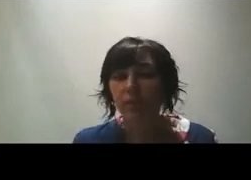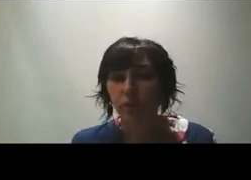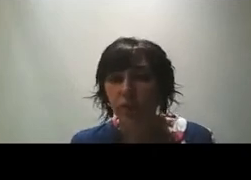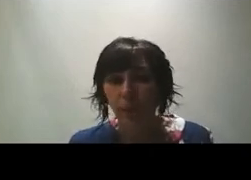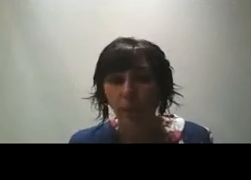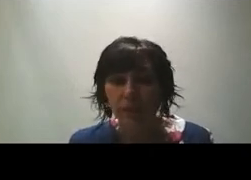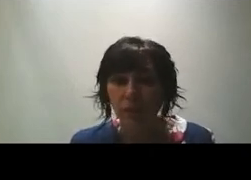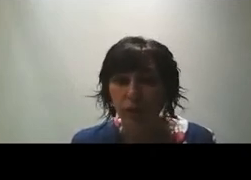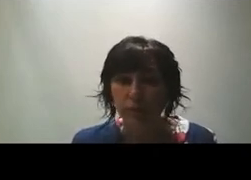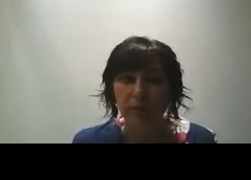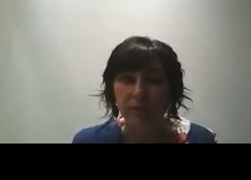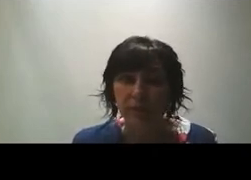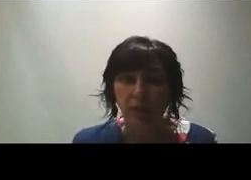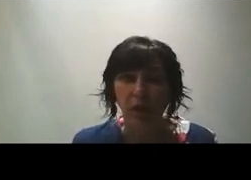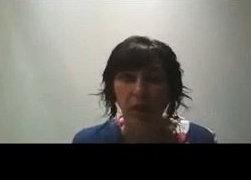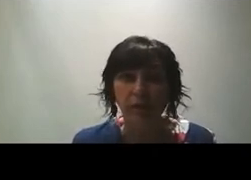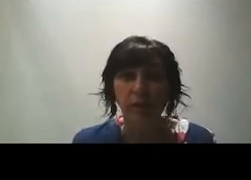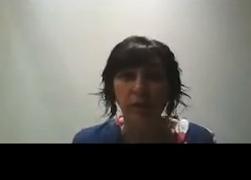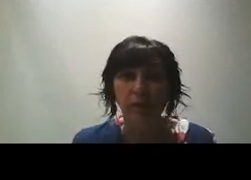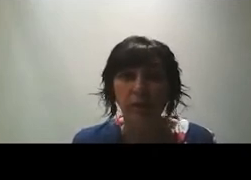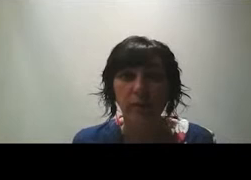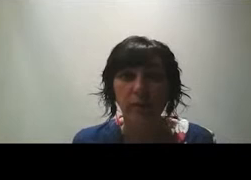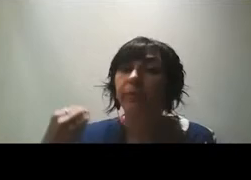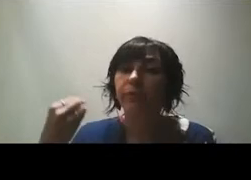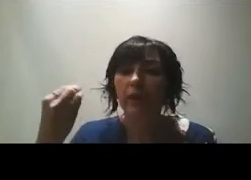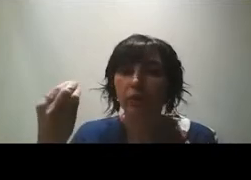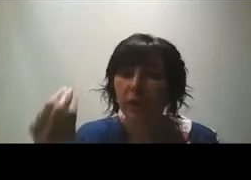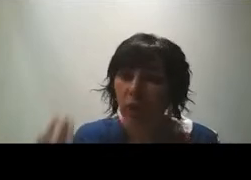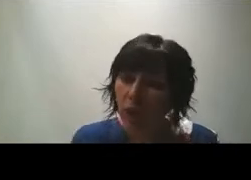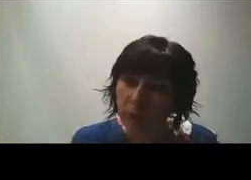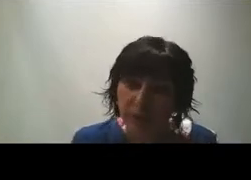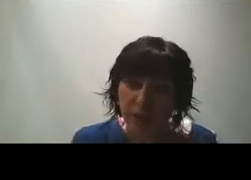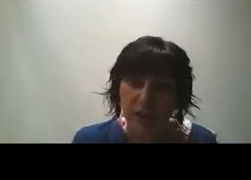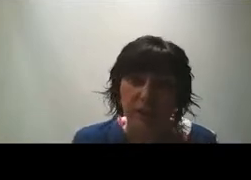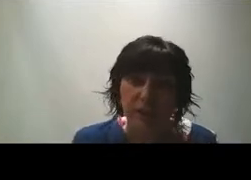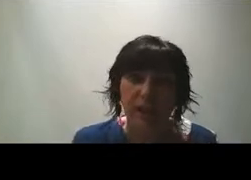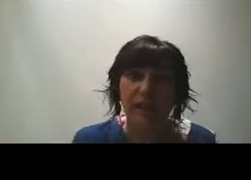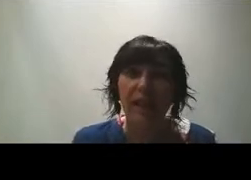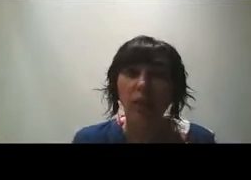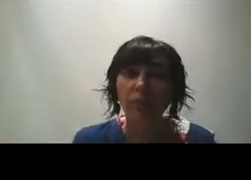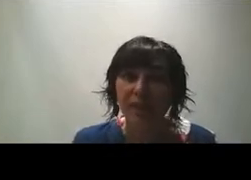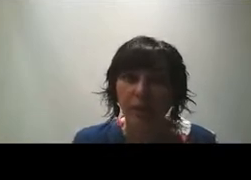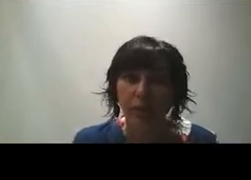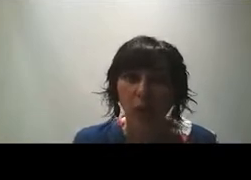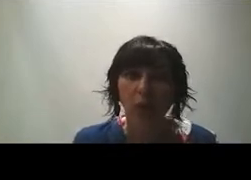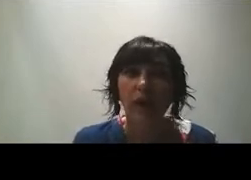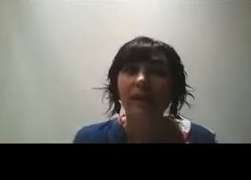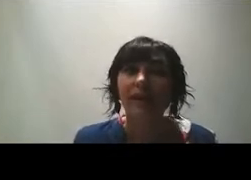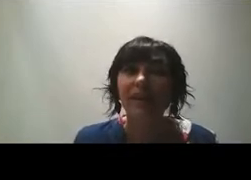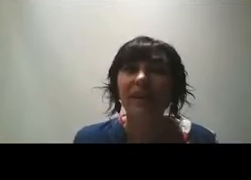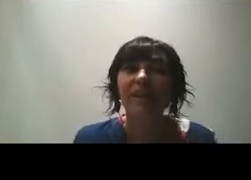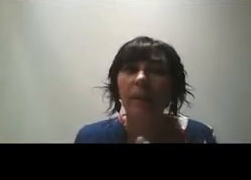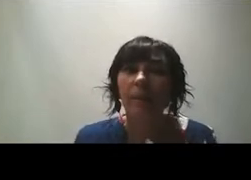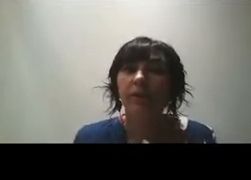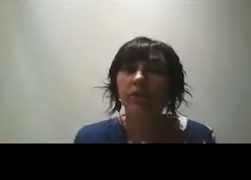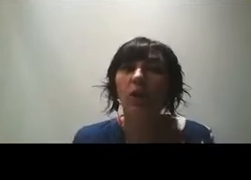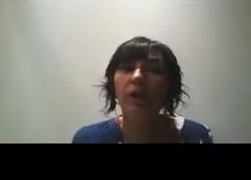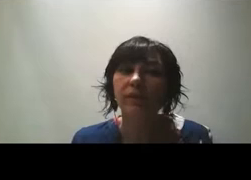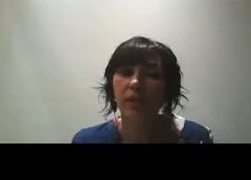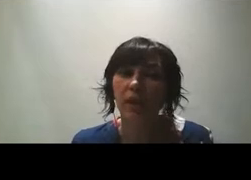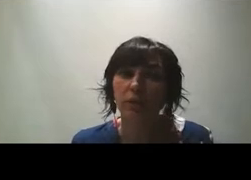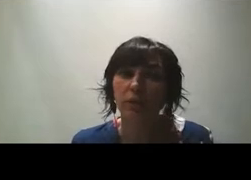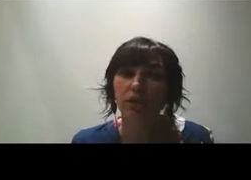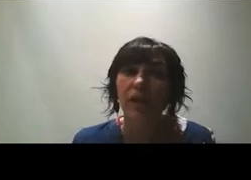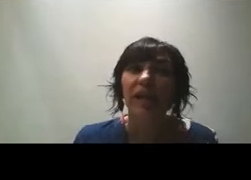dois anos depois em 2019 apype fez uma nova pesquisa e ela observou que em apenas